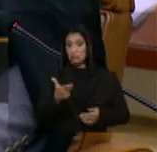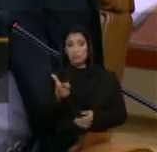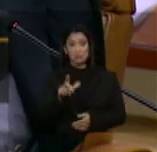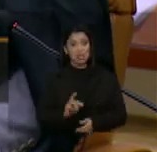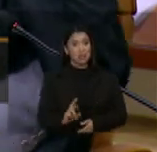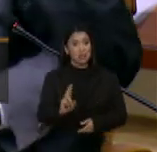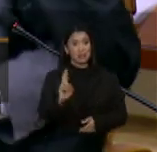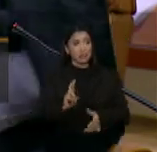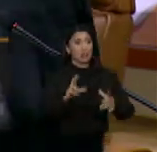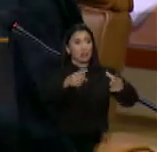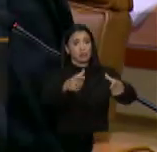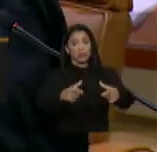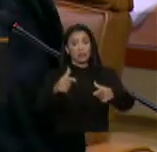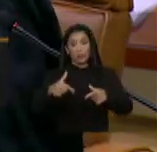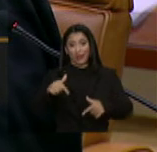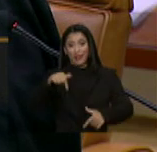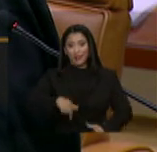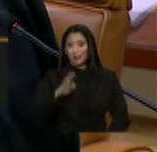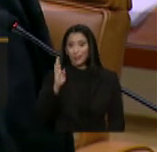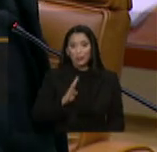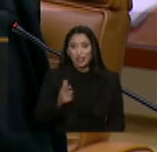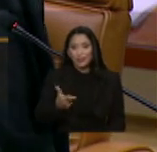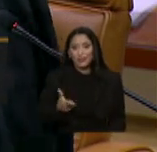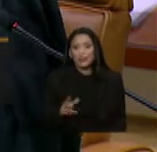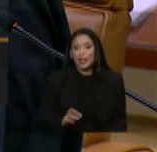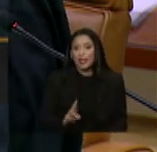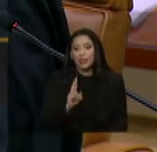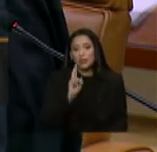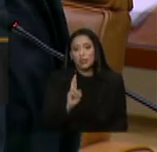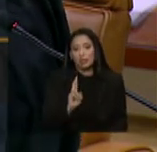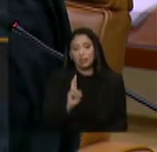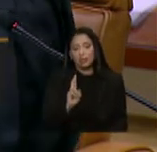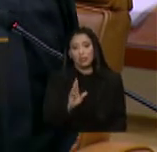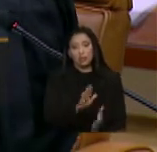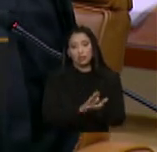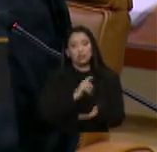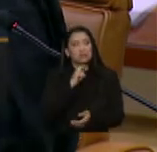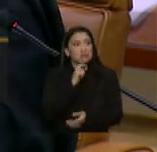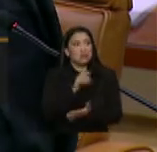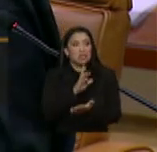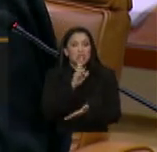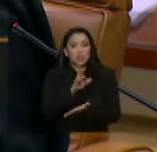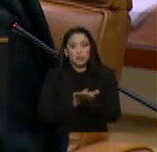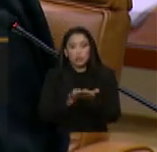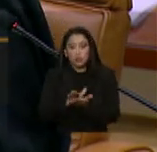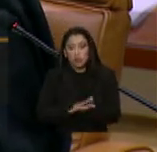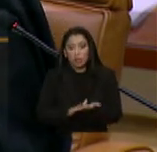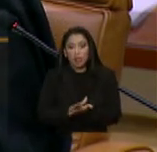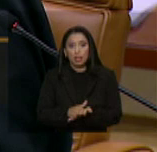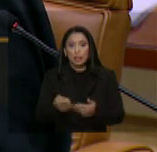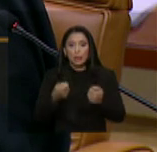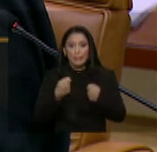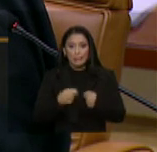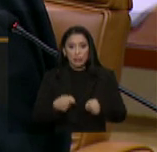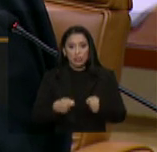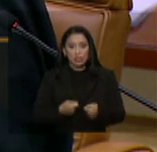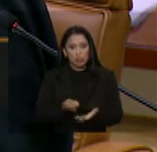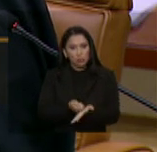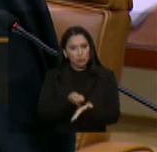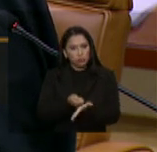a representação no território nacional é foi necessário uma medida coercitiva